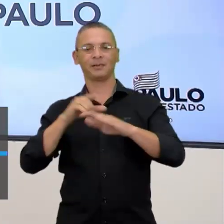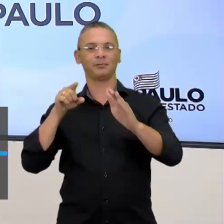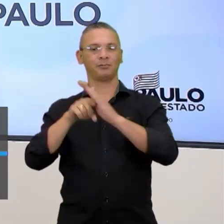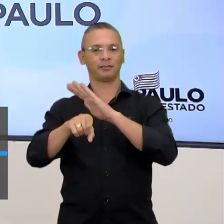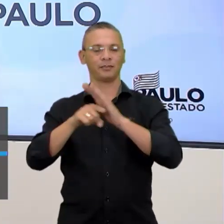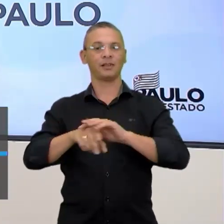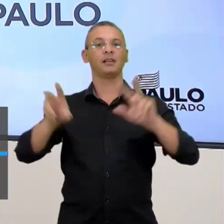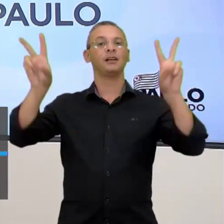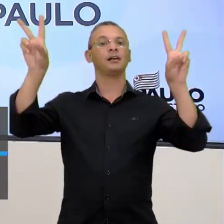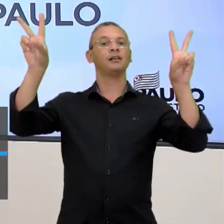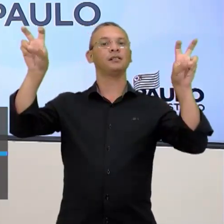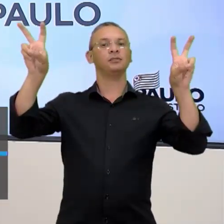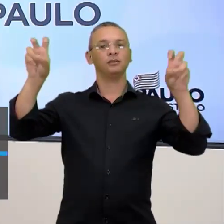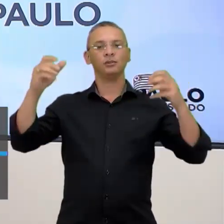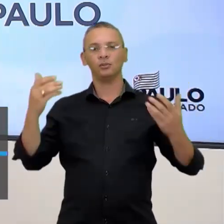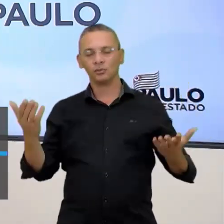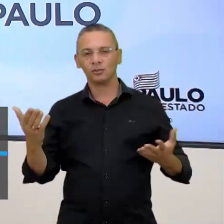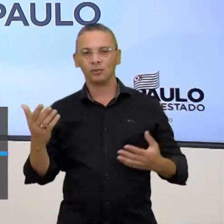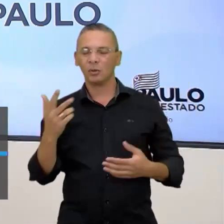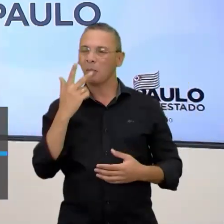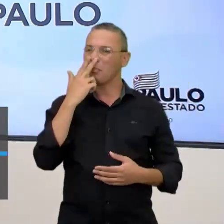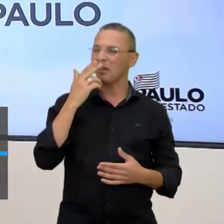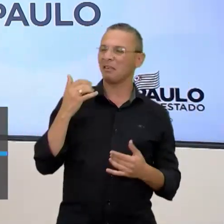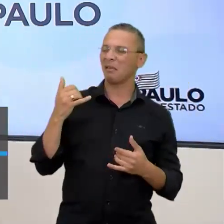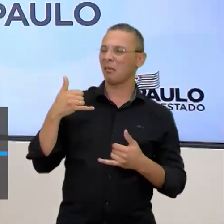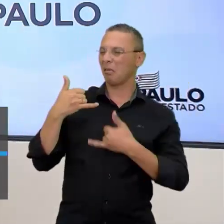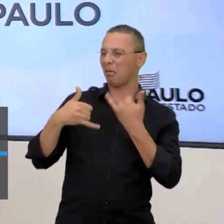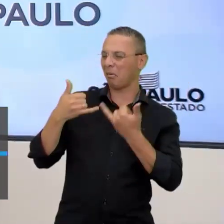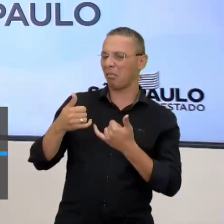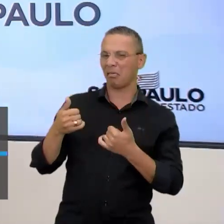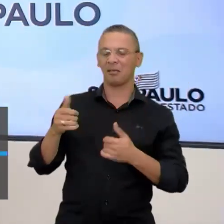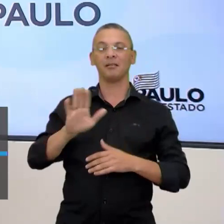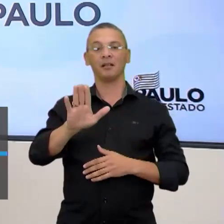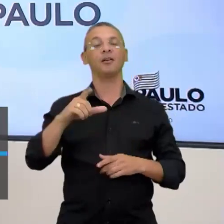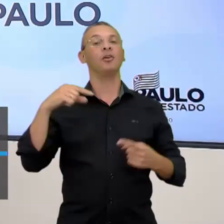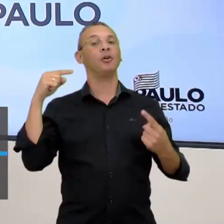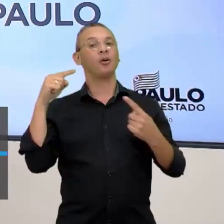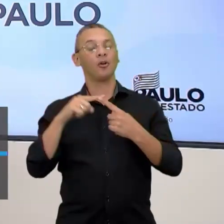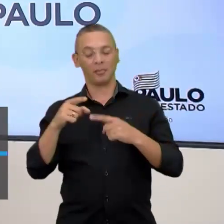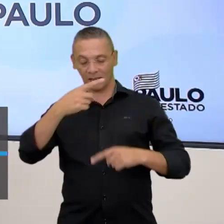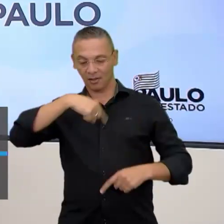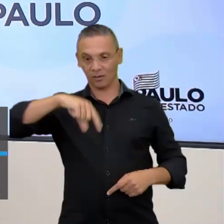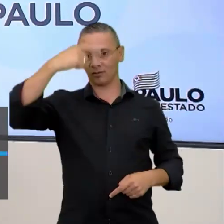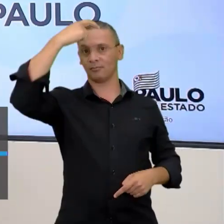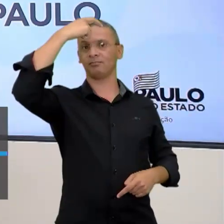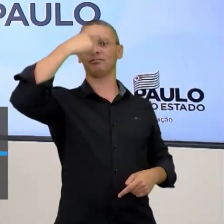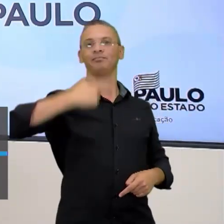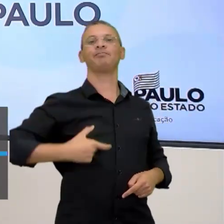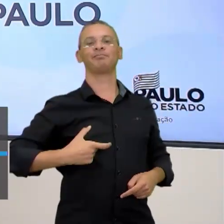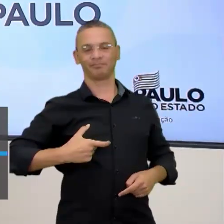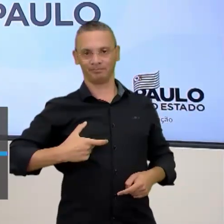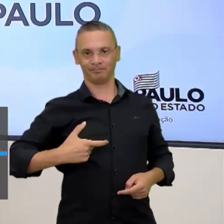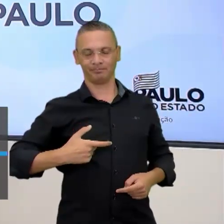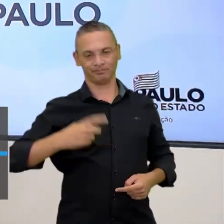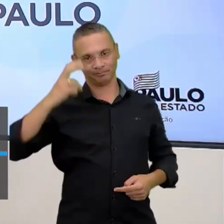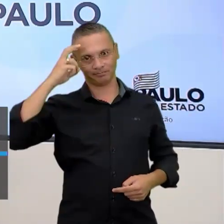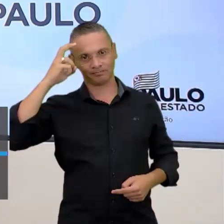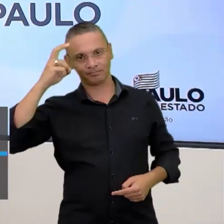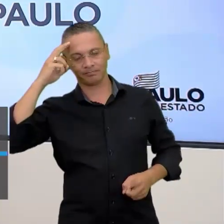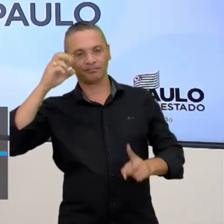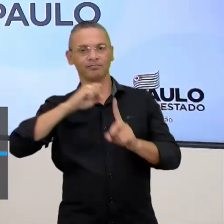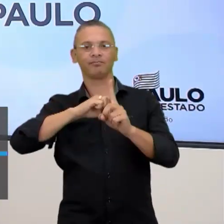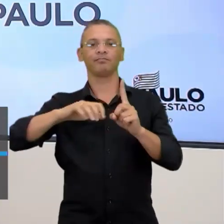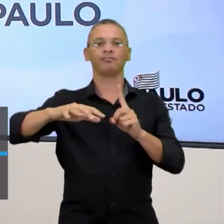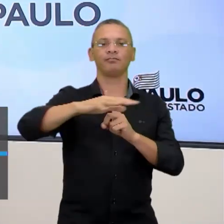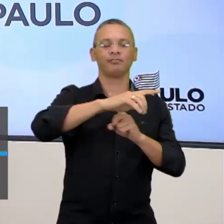um assunto que parece que é um assunto bobo, que tem muita importância, mas tem a ver com a nossa própria identidade enquanto indivíduo, enquanto cultura, enquanto